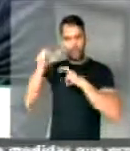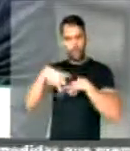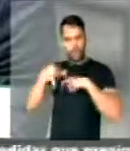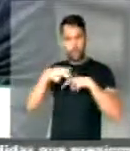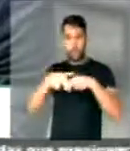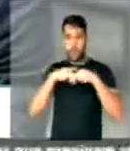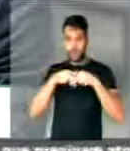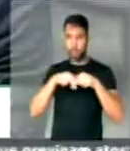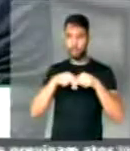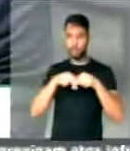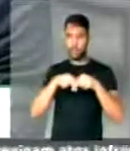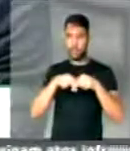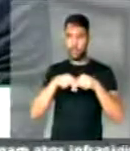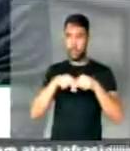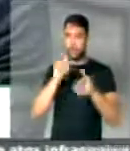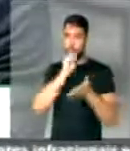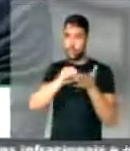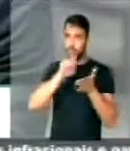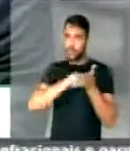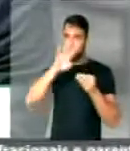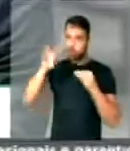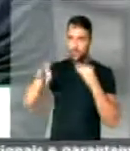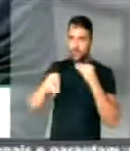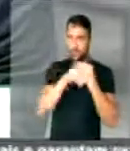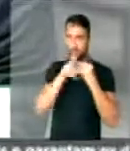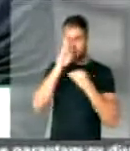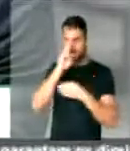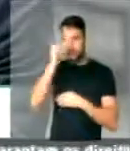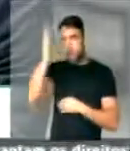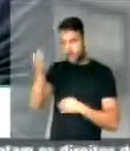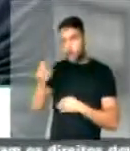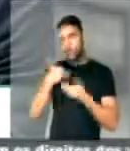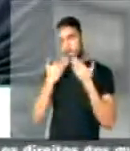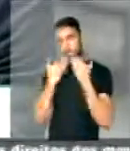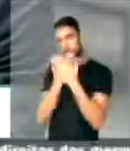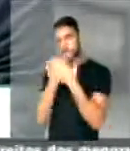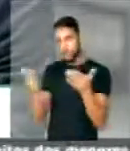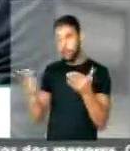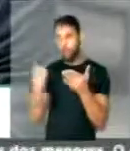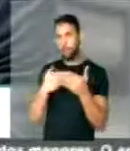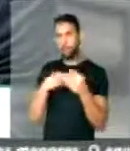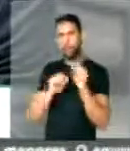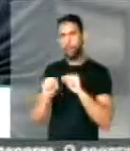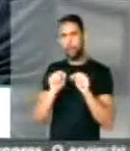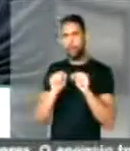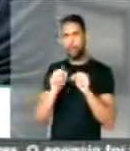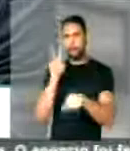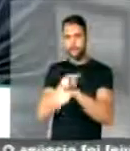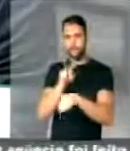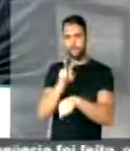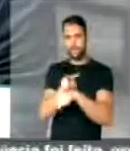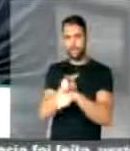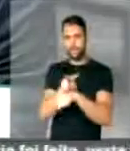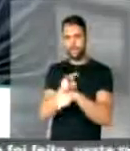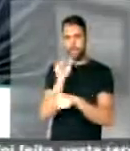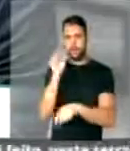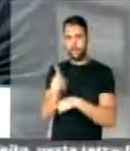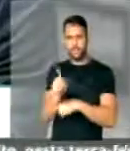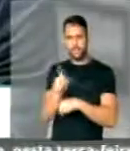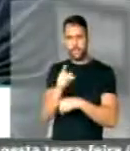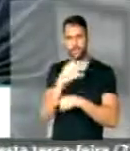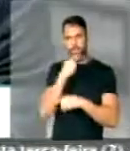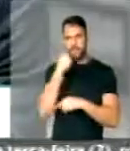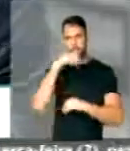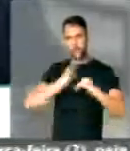isso que eu fiz questão de subscrever uma emenda que Vossa Excelência apresentou, né, para que preserve a aposentadoria dos